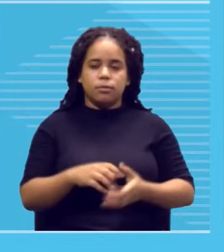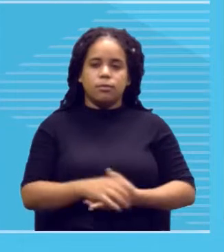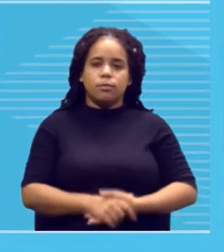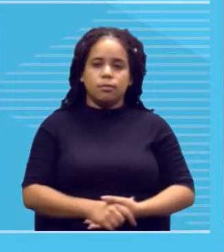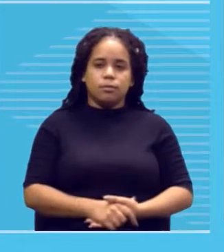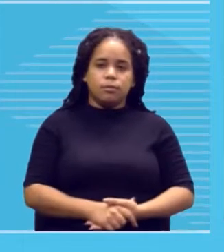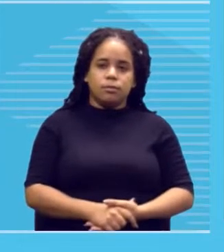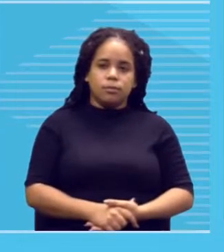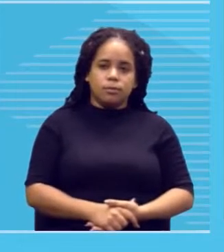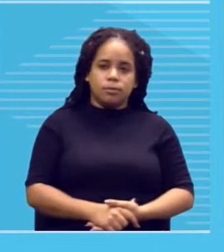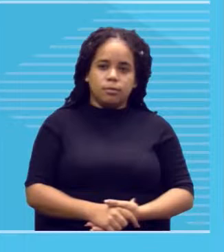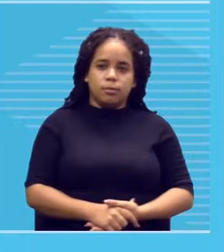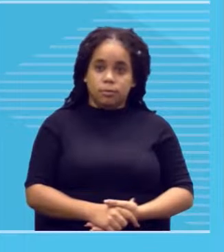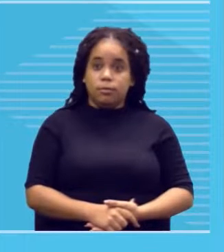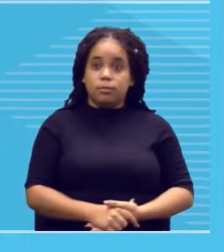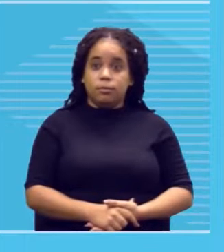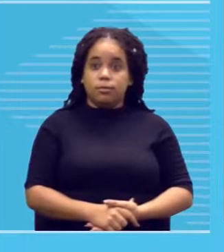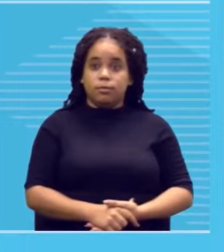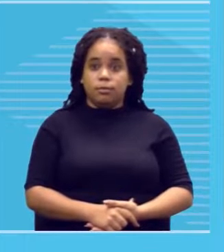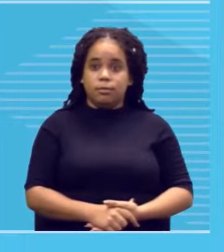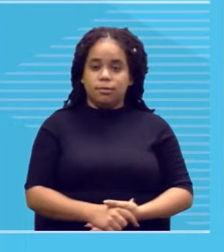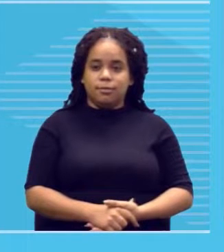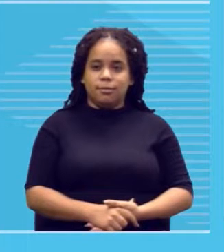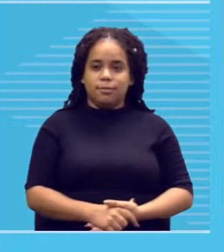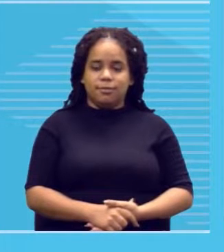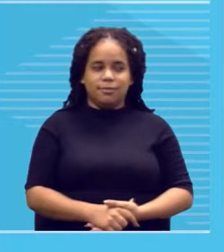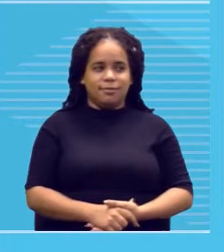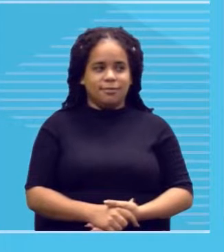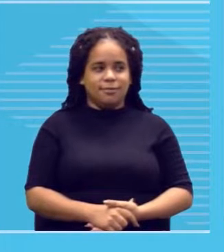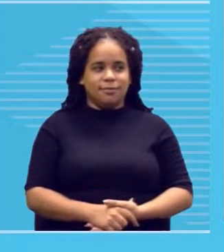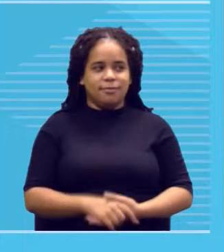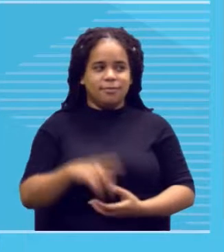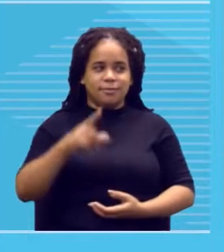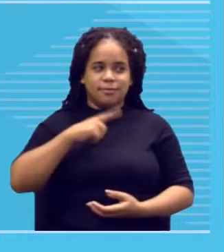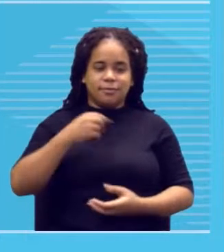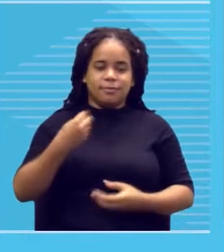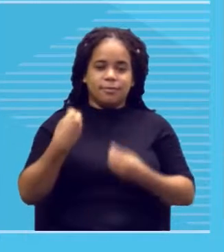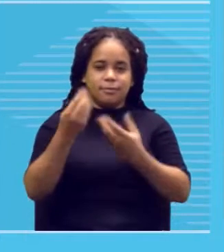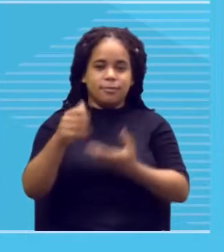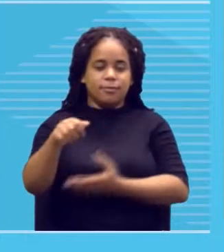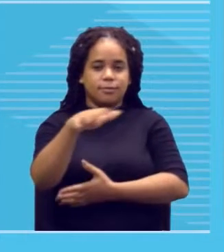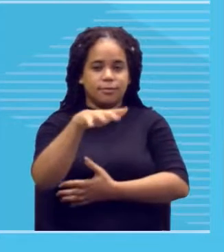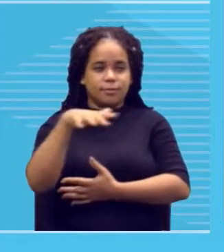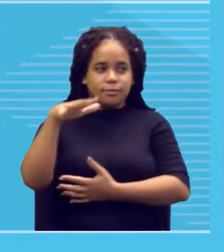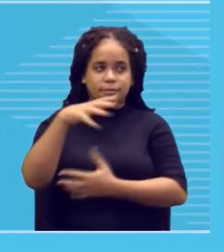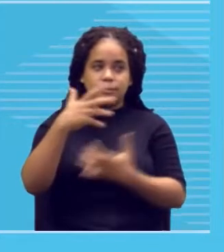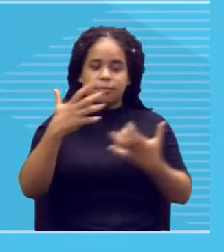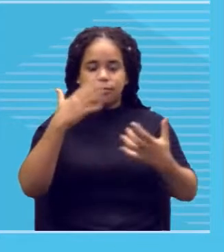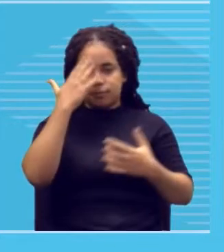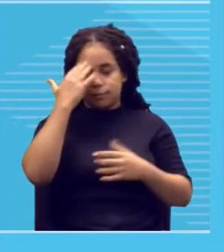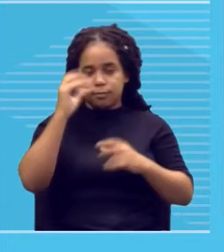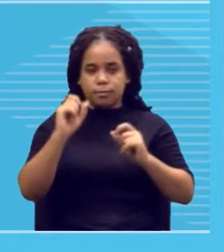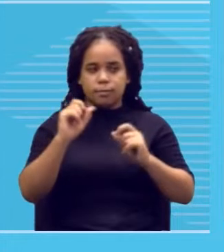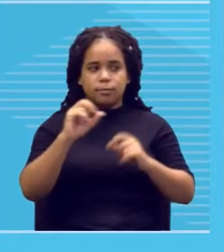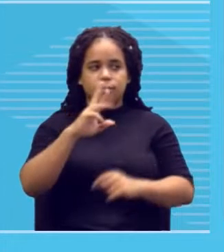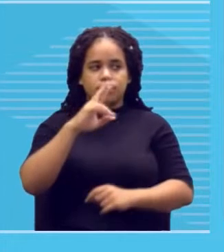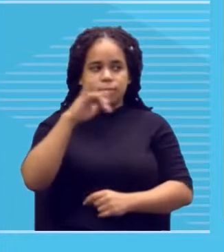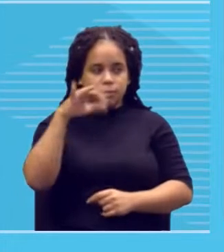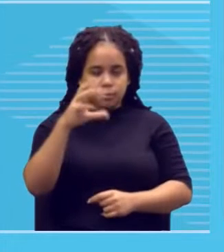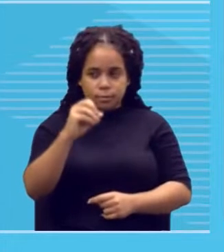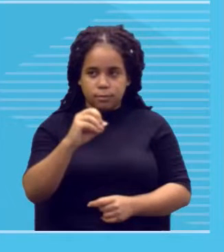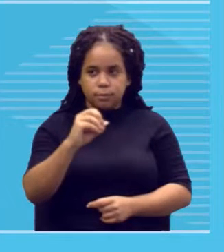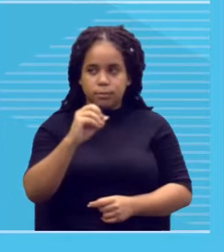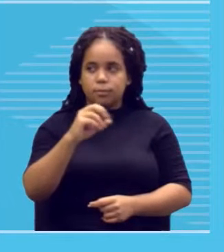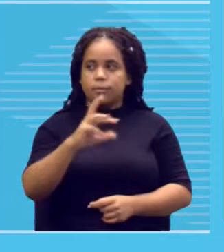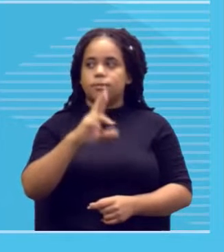né sobre áreas jovens olha aí ó eu te dou a área e quero saber o raio Qual é o